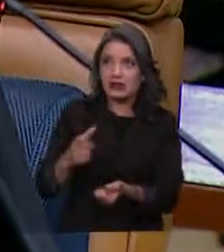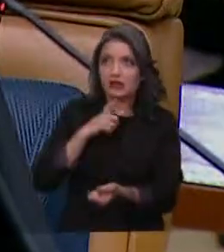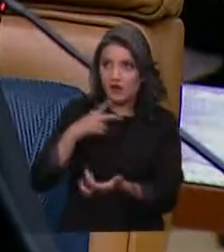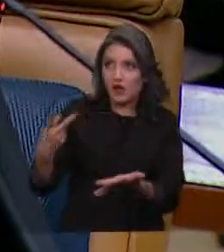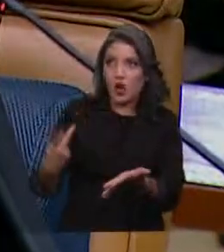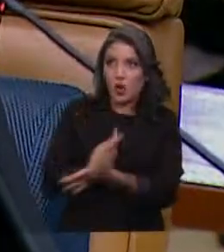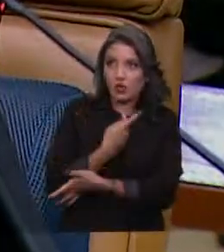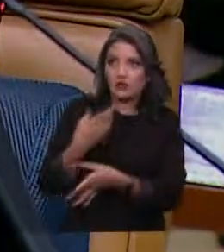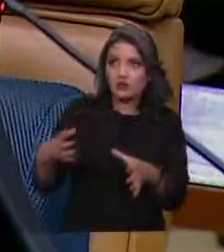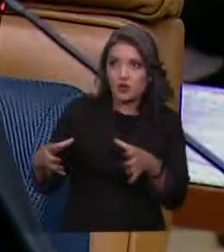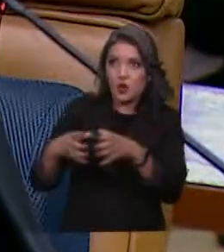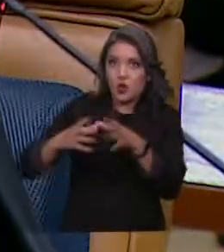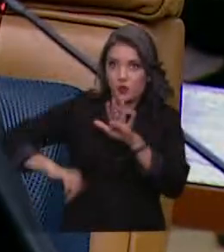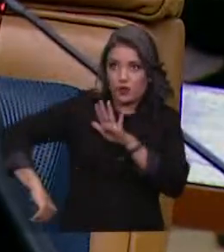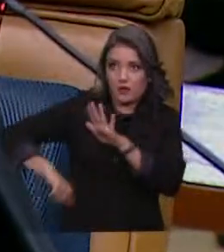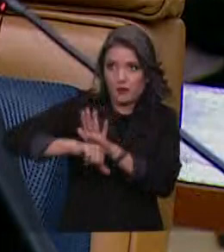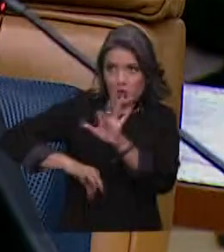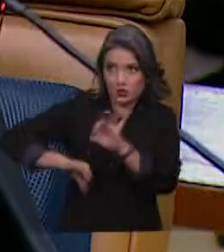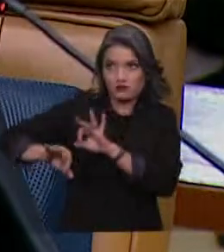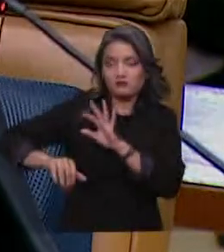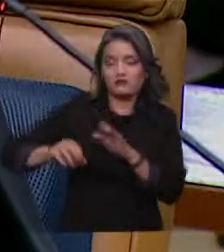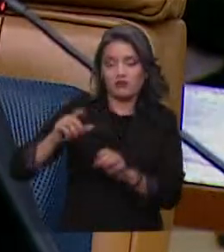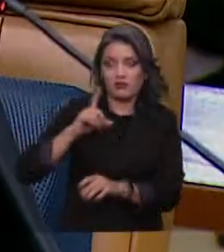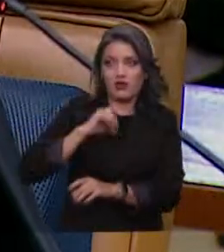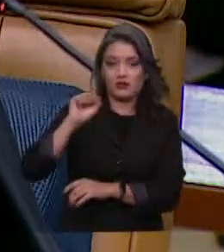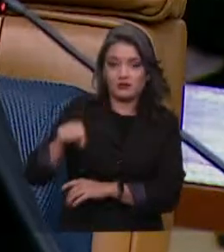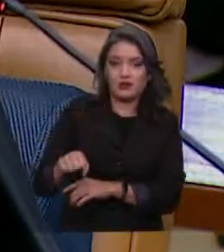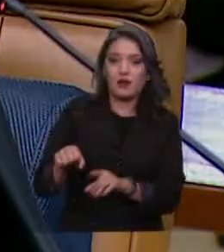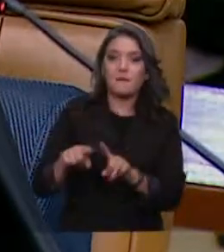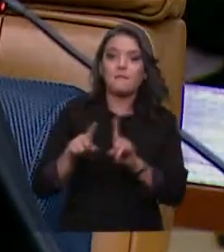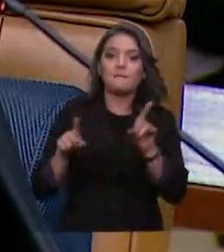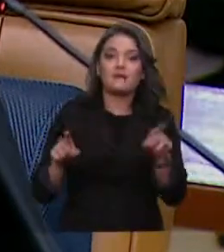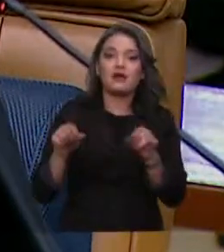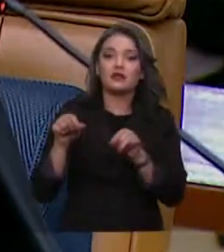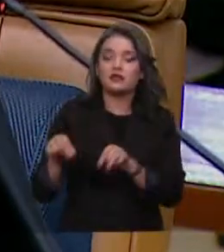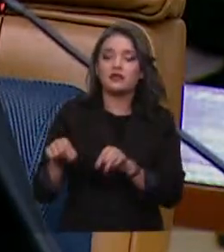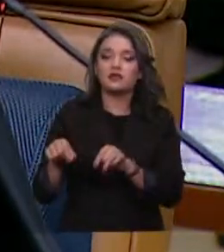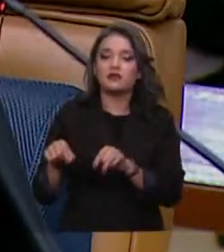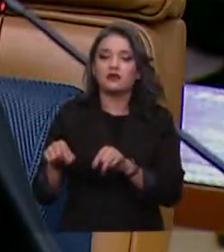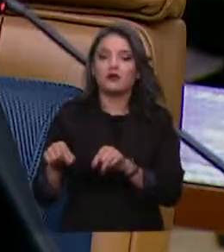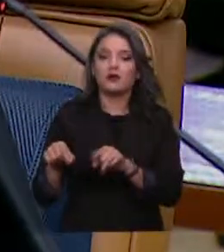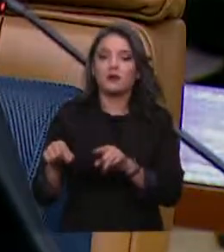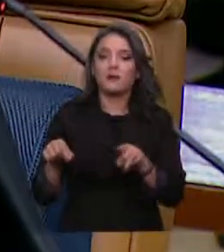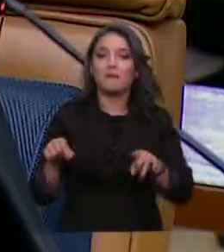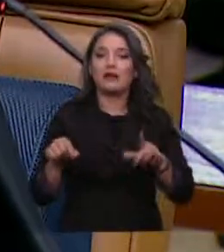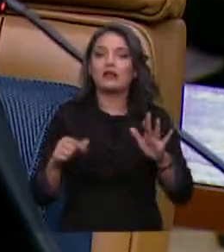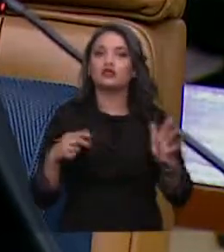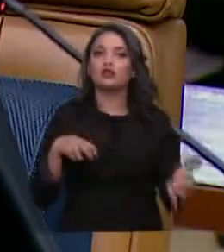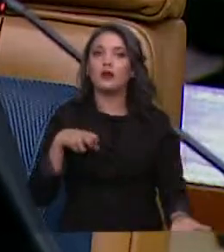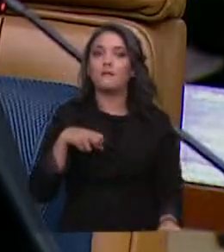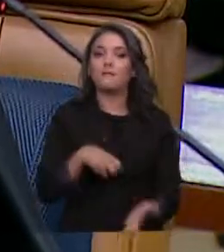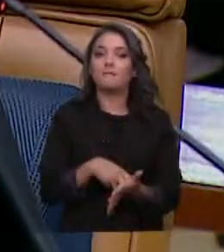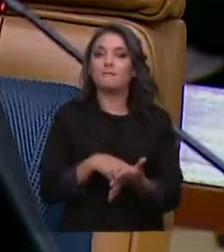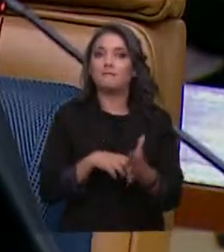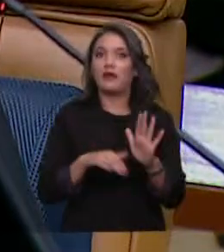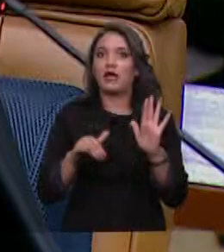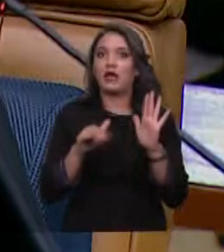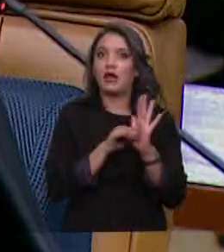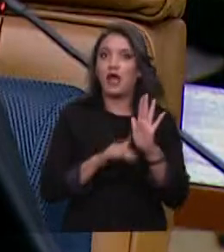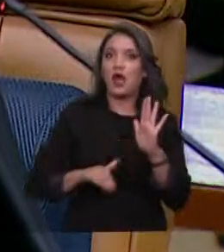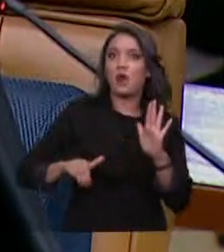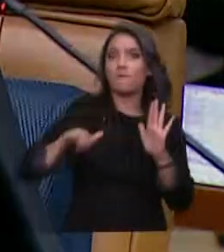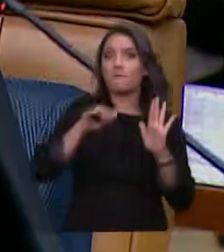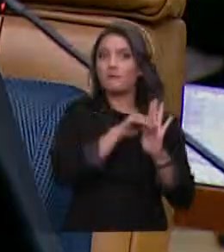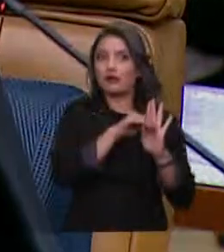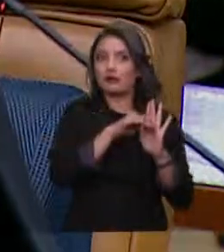criminosa, Vossa Excelência entende que a incidência desse fato para o aumento da pena... Edson